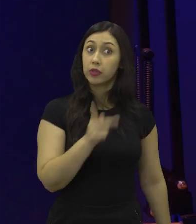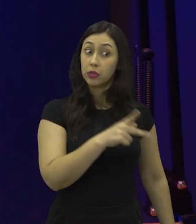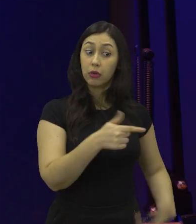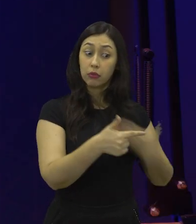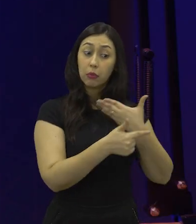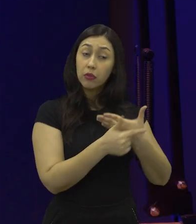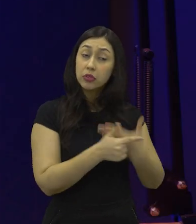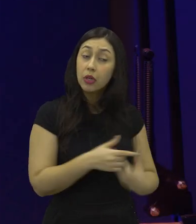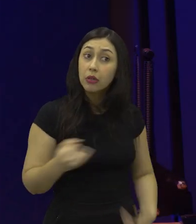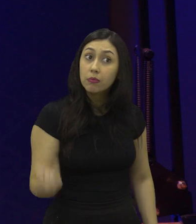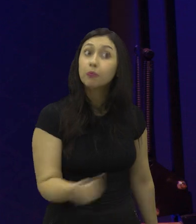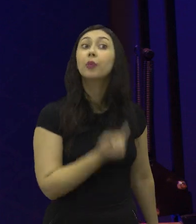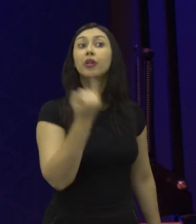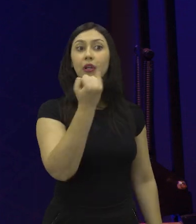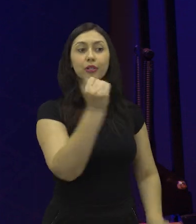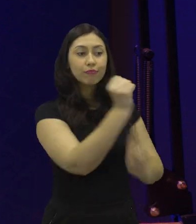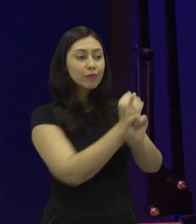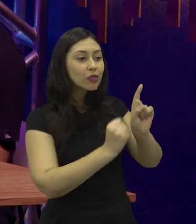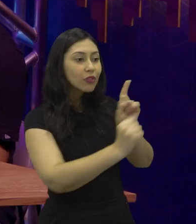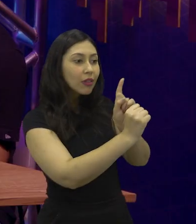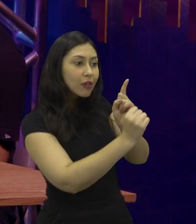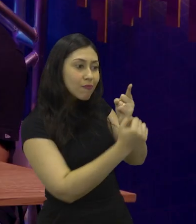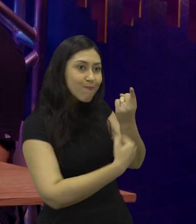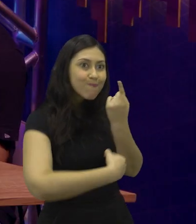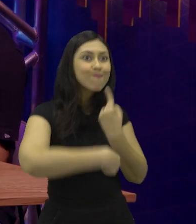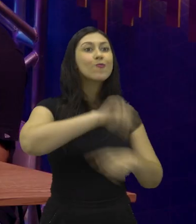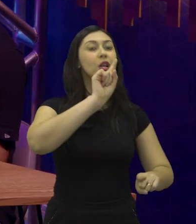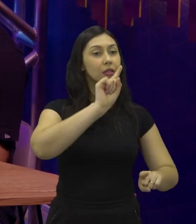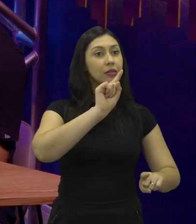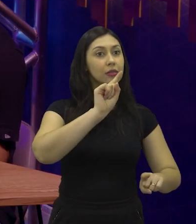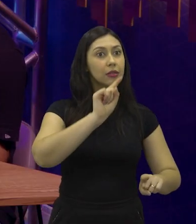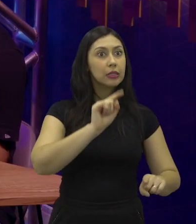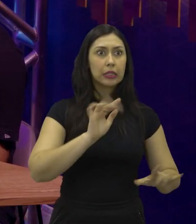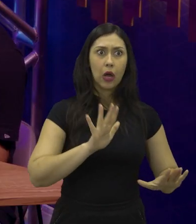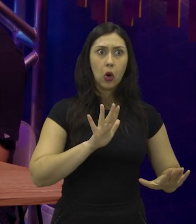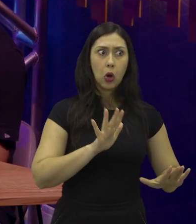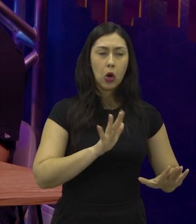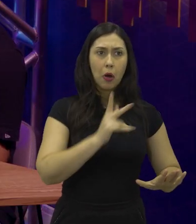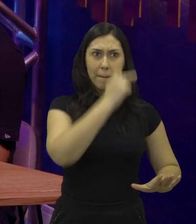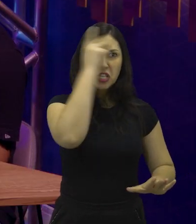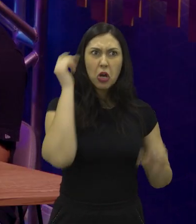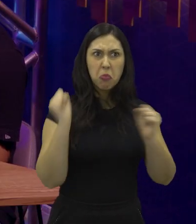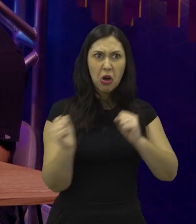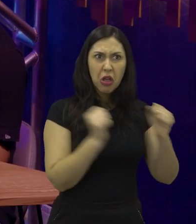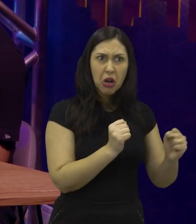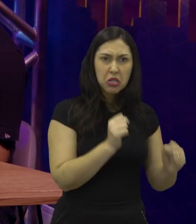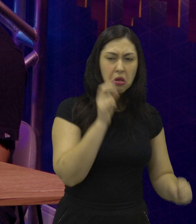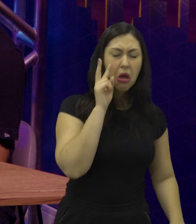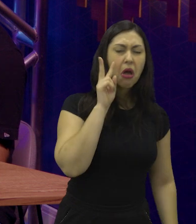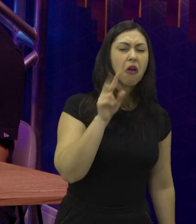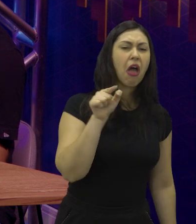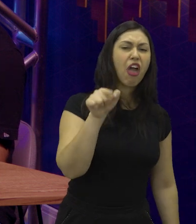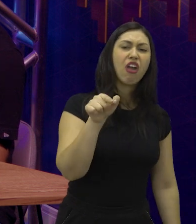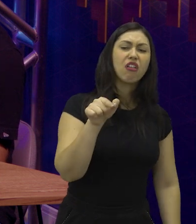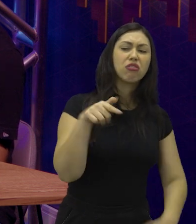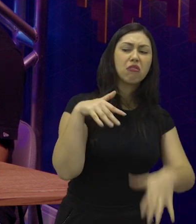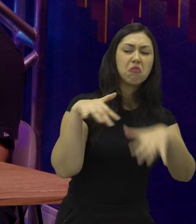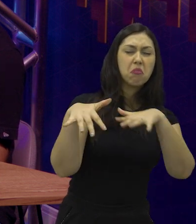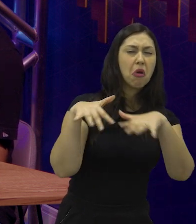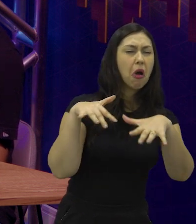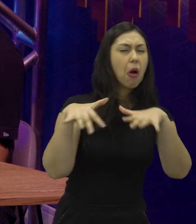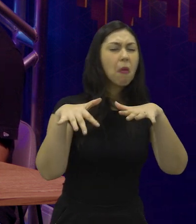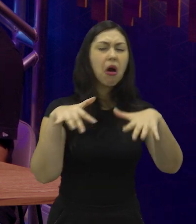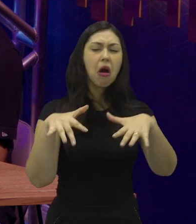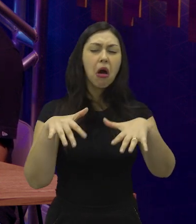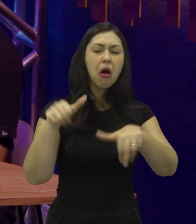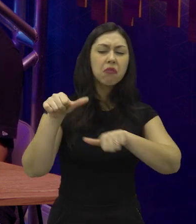professor, ele é importante para mudar a sociedade, né? Então, quando os líderes ali, os poderosos, viram que o Sócrates, ele estava, né, movimentando muita